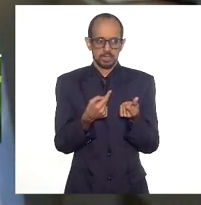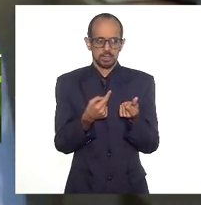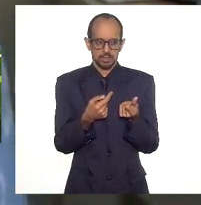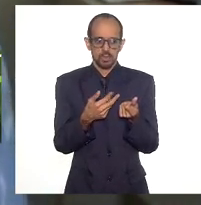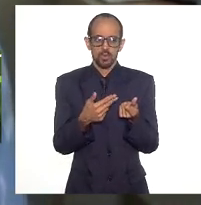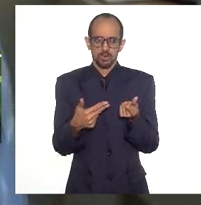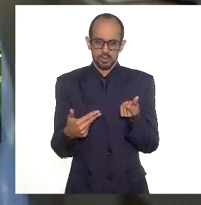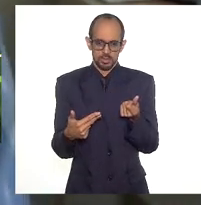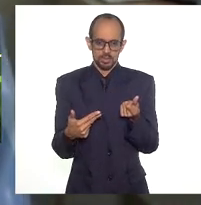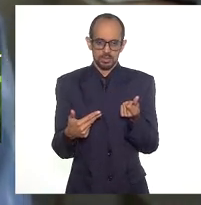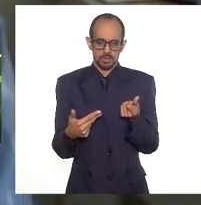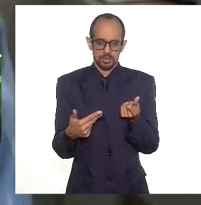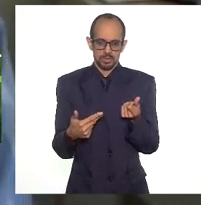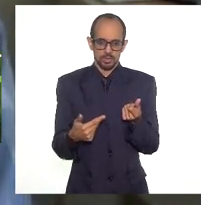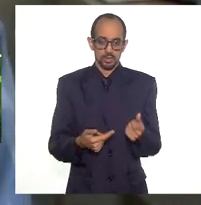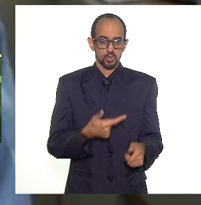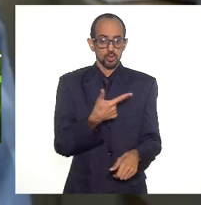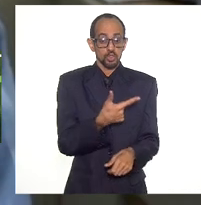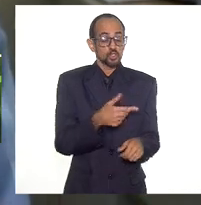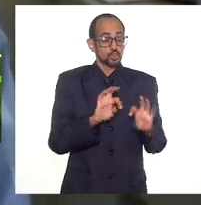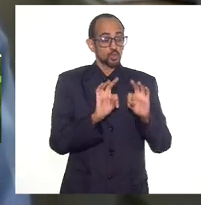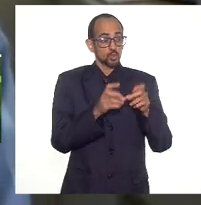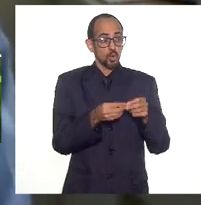dos 26 que foram